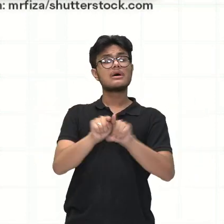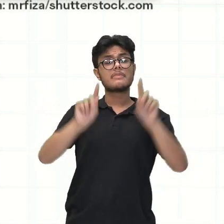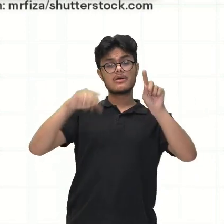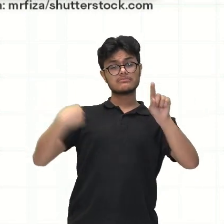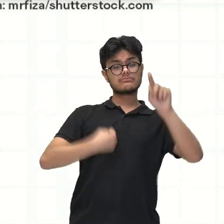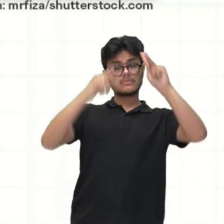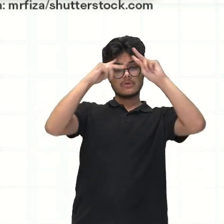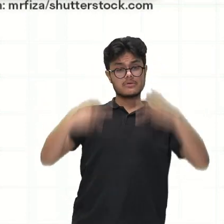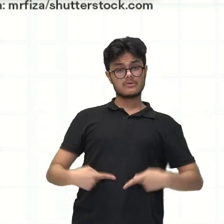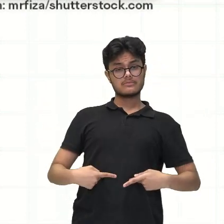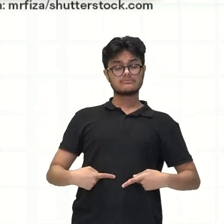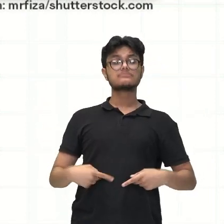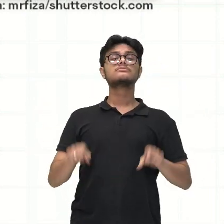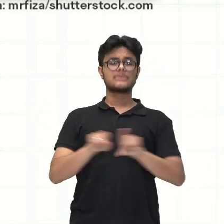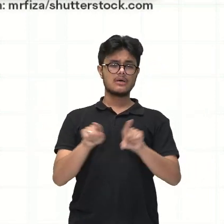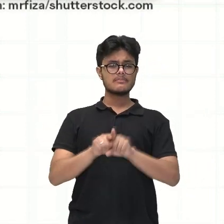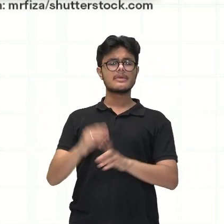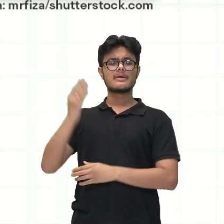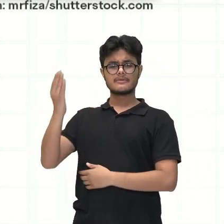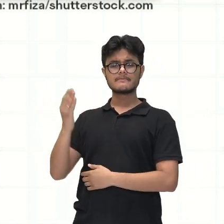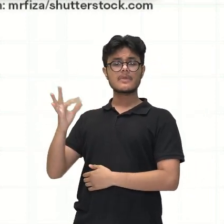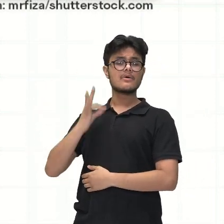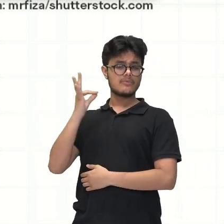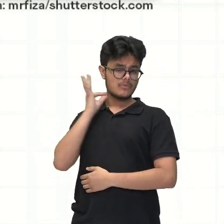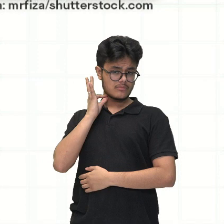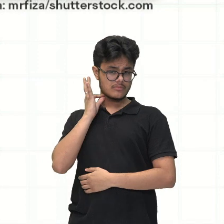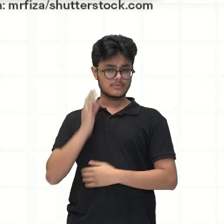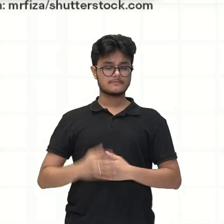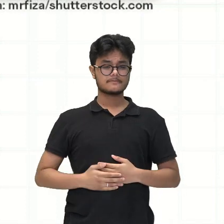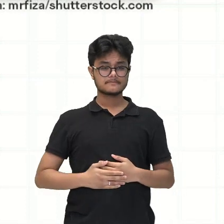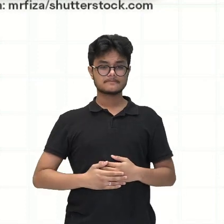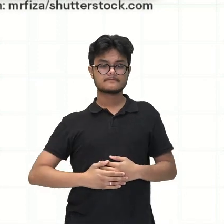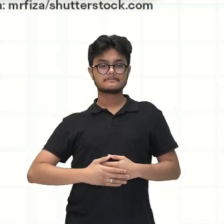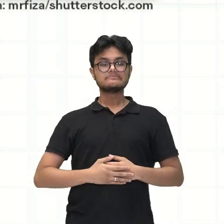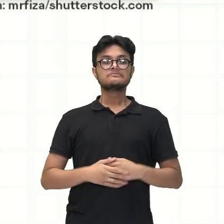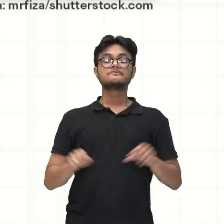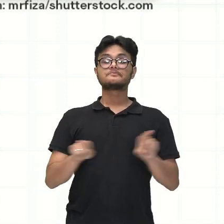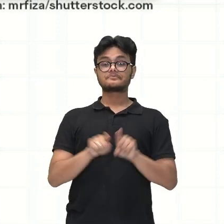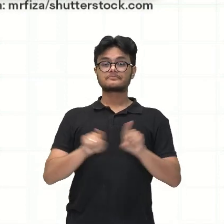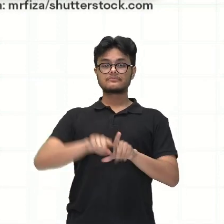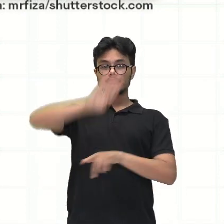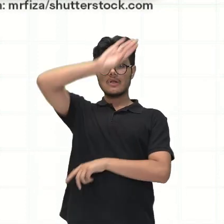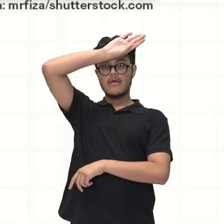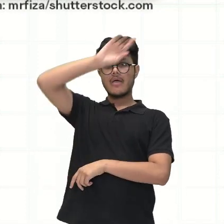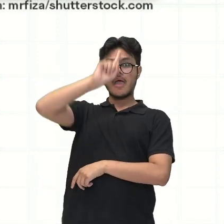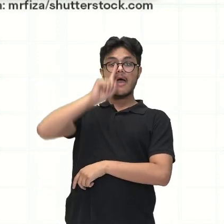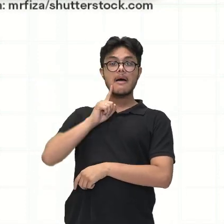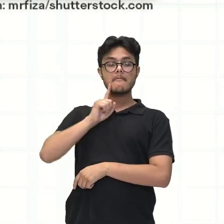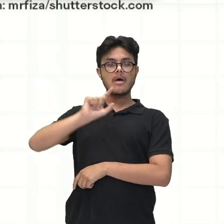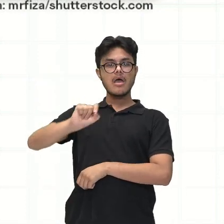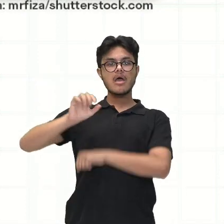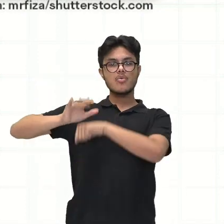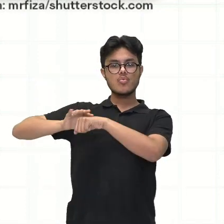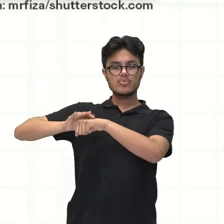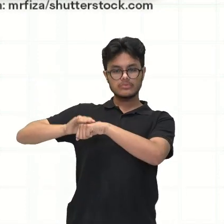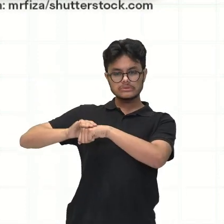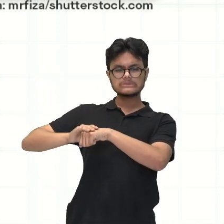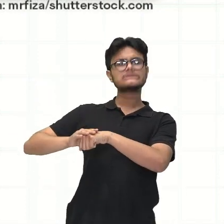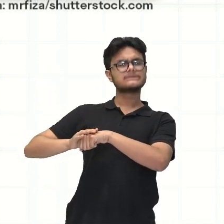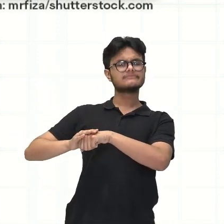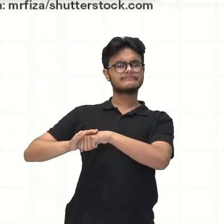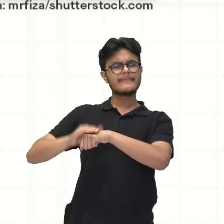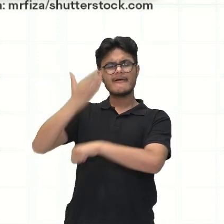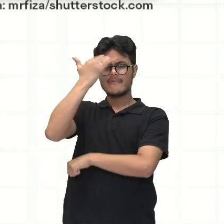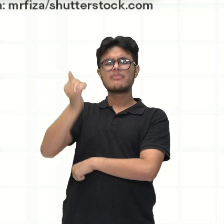humanos. E também é transmitida por meio de mosquito. A febre amarela, ela é uma doença que também é muito